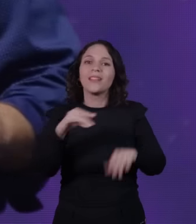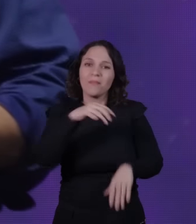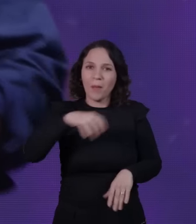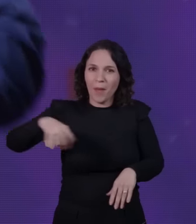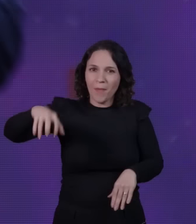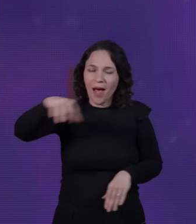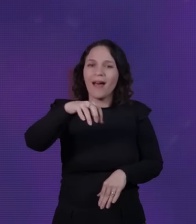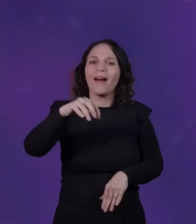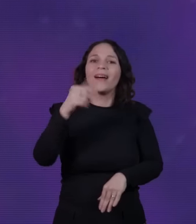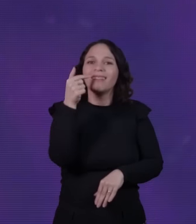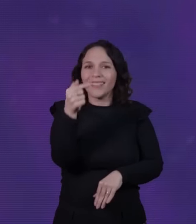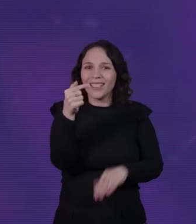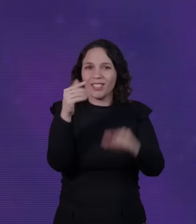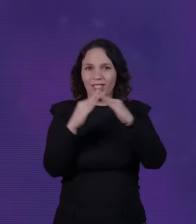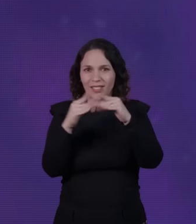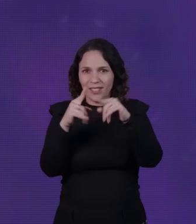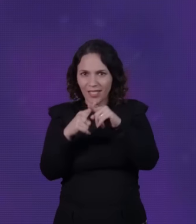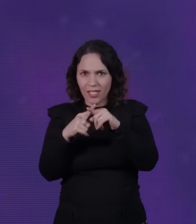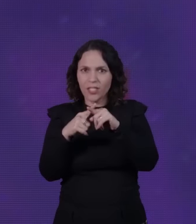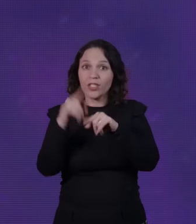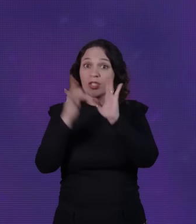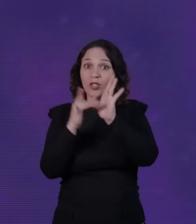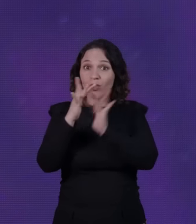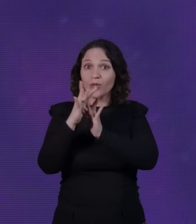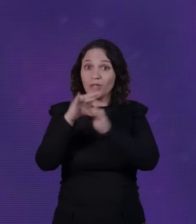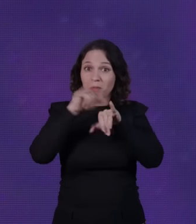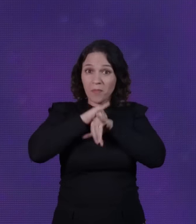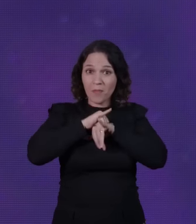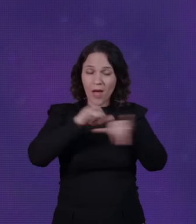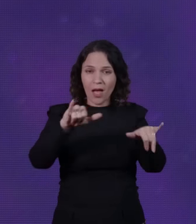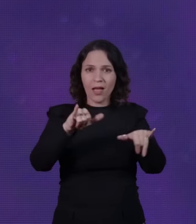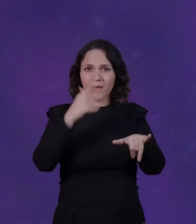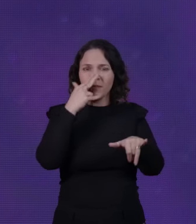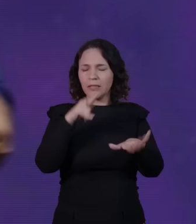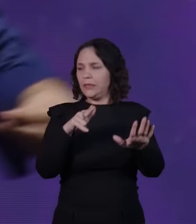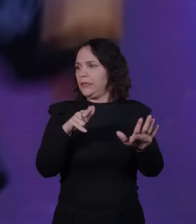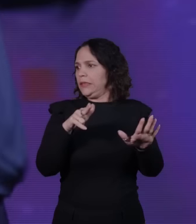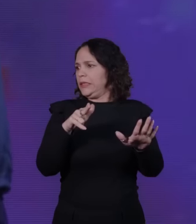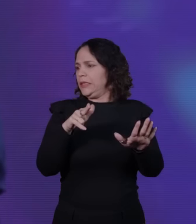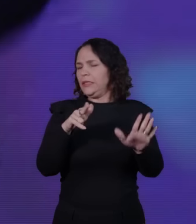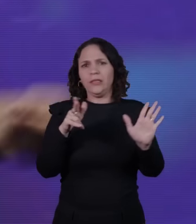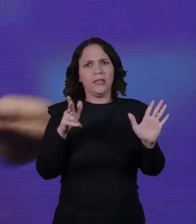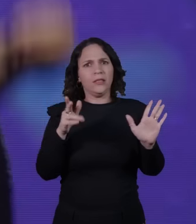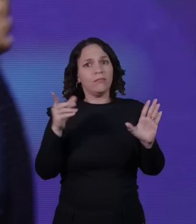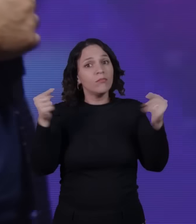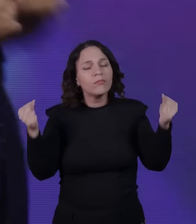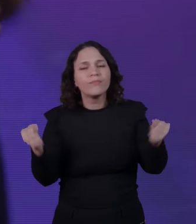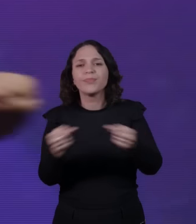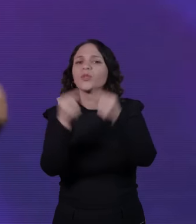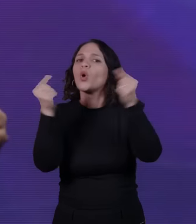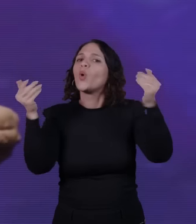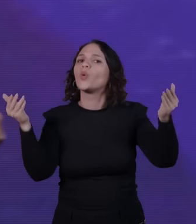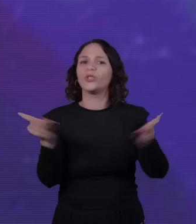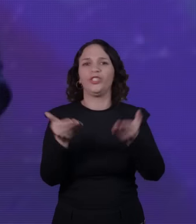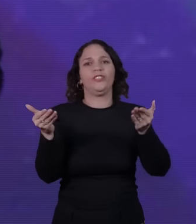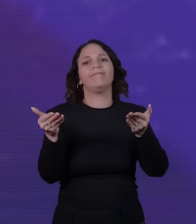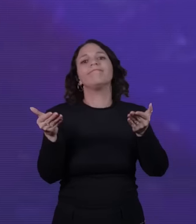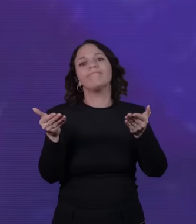Jesus para elas é absolutamente odierna, contemporânea para os nossos